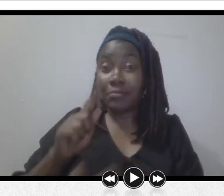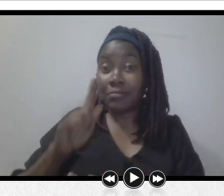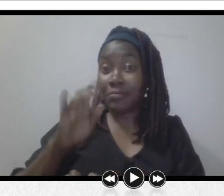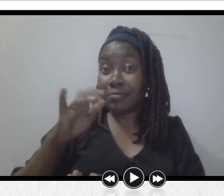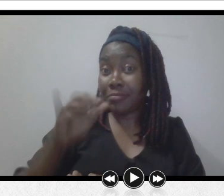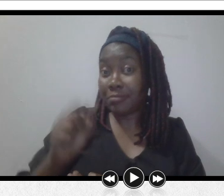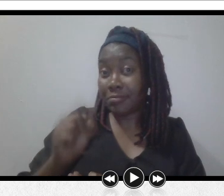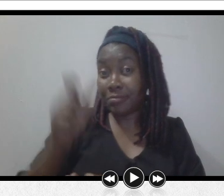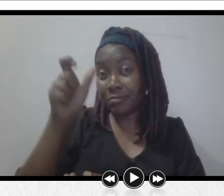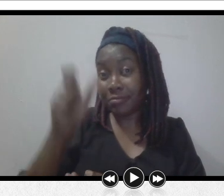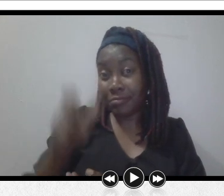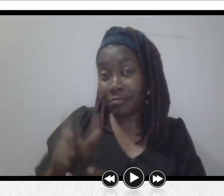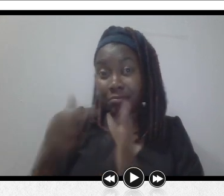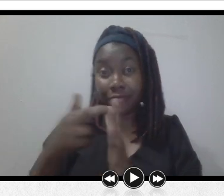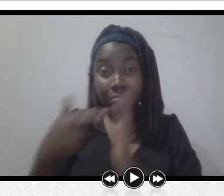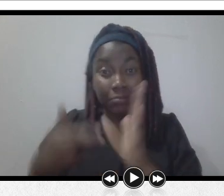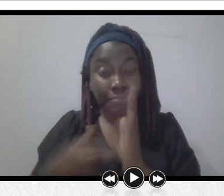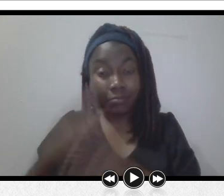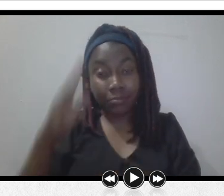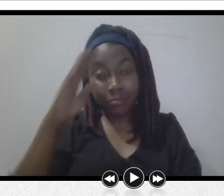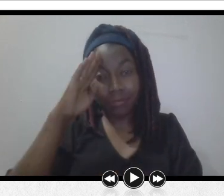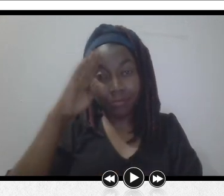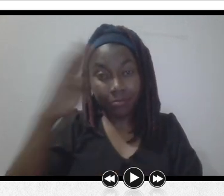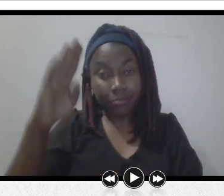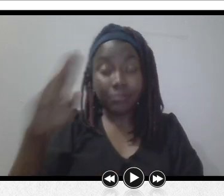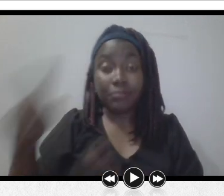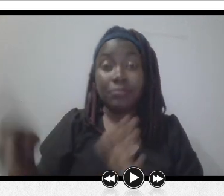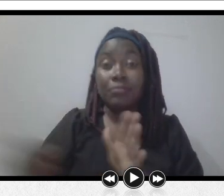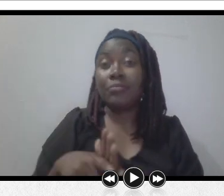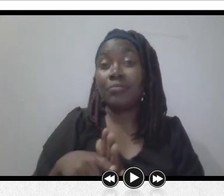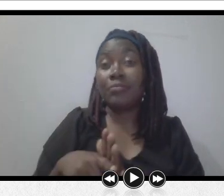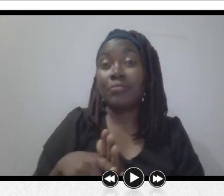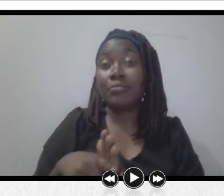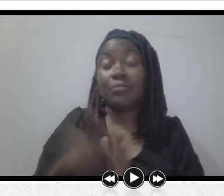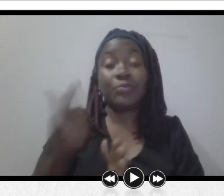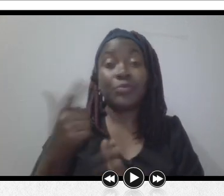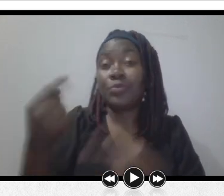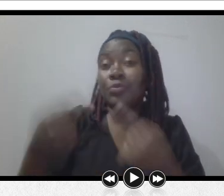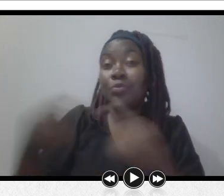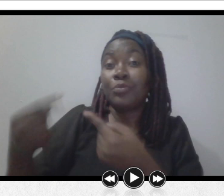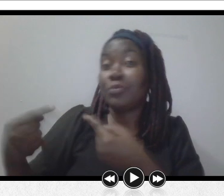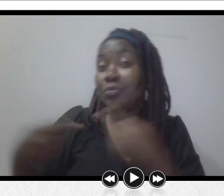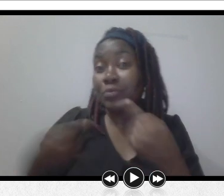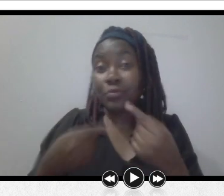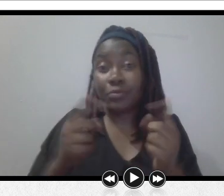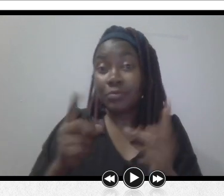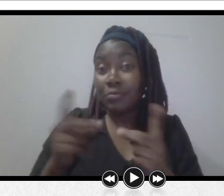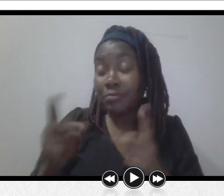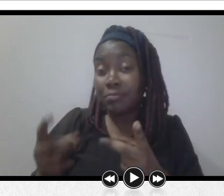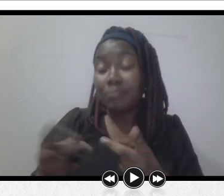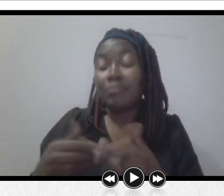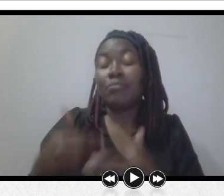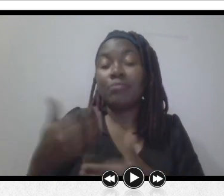nesse modelo de prestação de serviço, principalmente onde eu tenho monopólios, ou seja, não tenho concorrência de mercado, se faz ainda